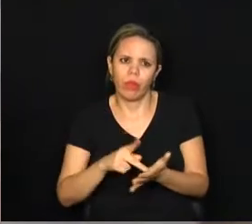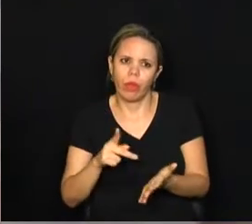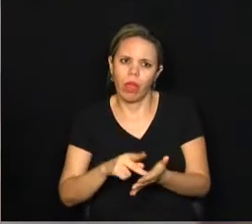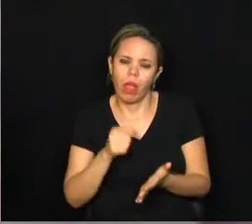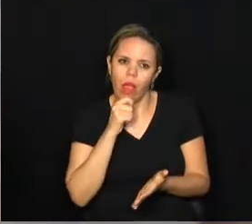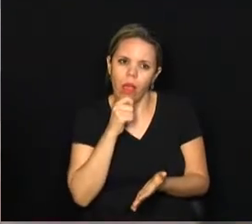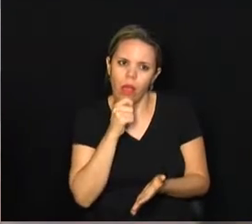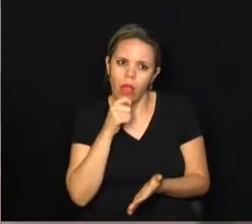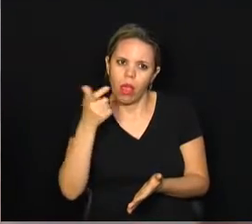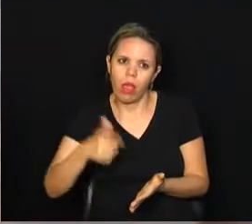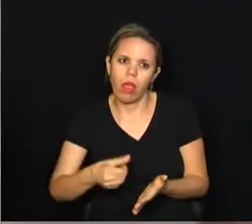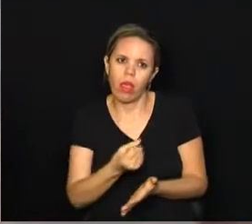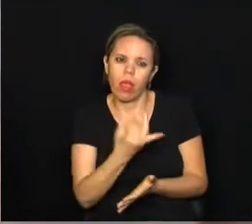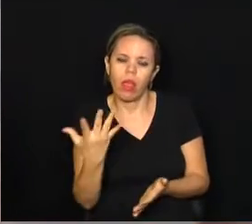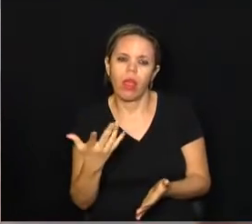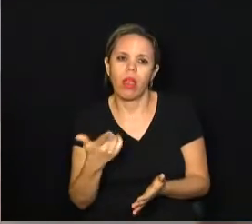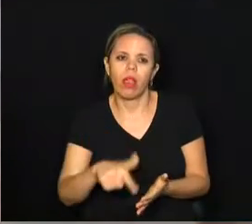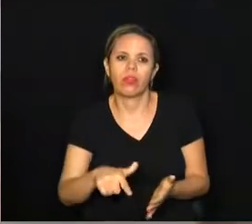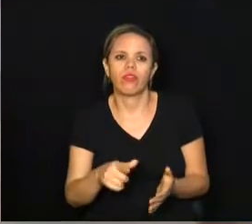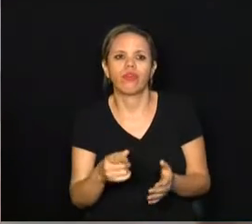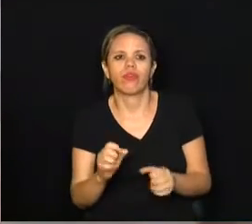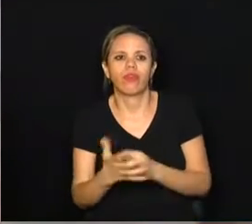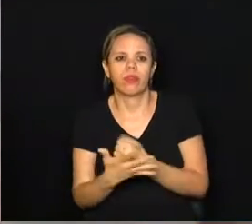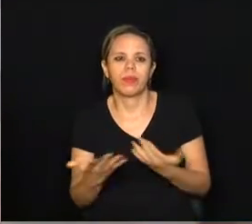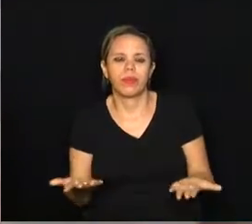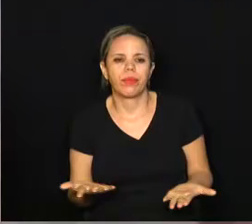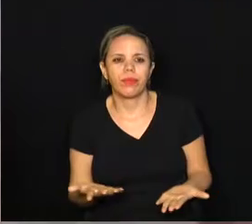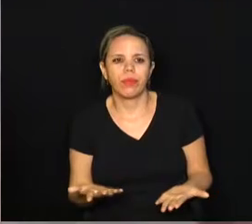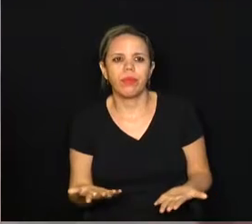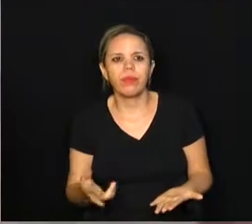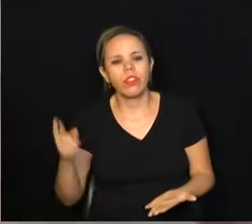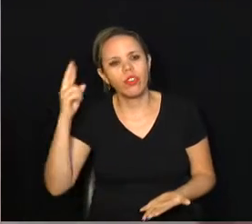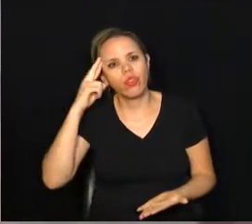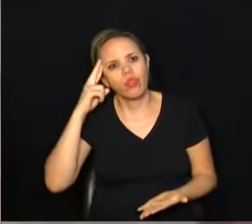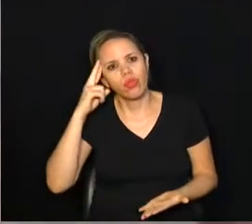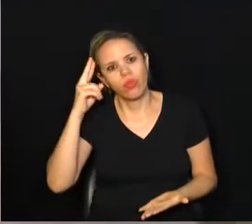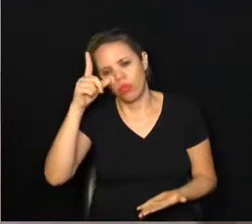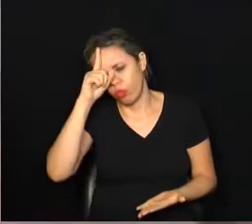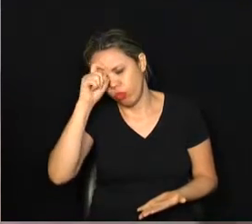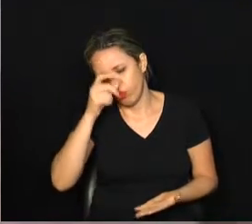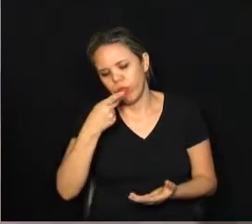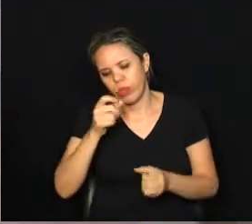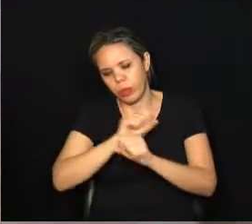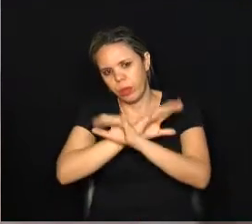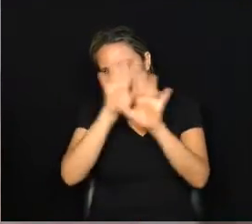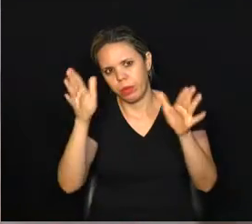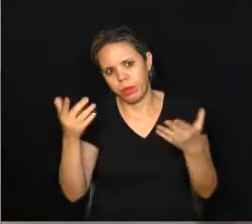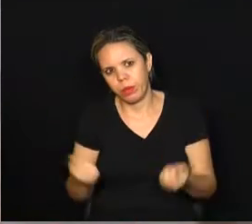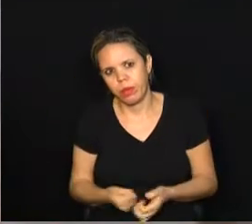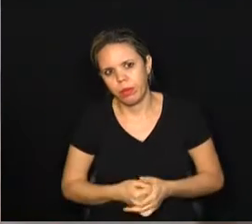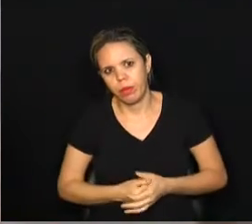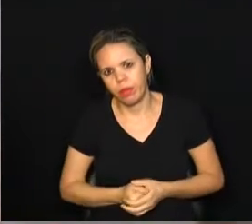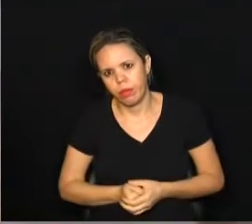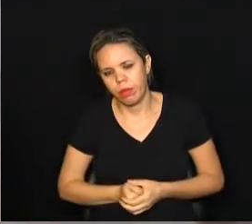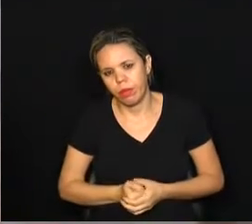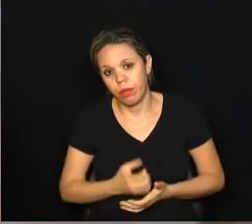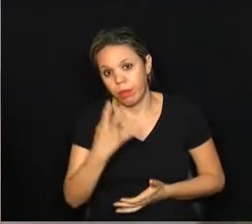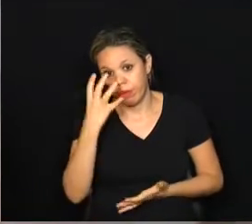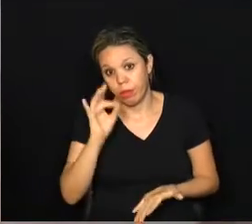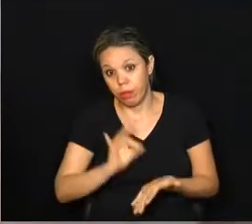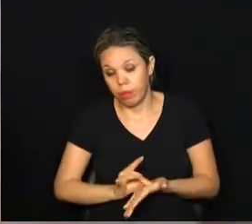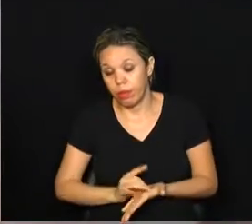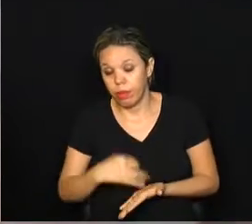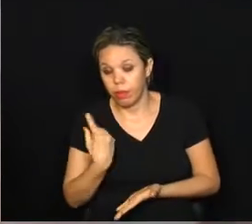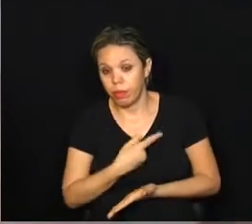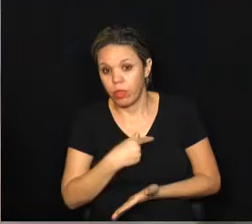num repique da segunda onda. E olha, Gabriel, o superintendente do hospital deixou bem claro e foi bastante sincero quando